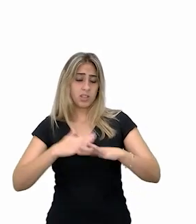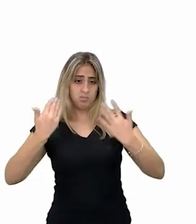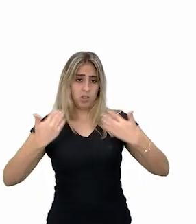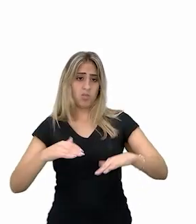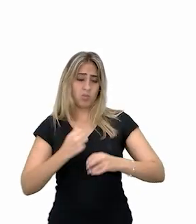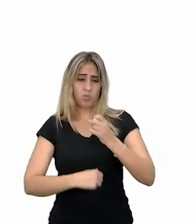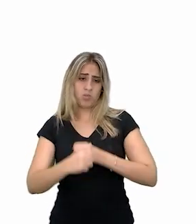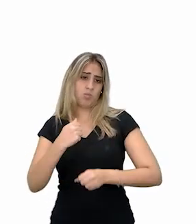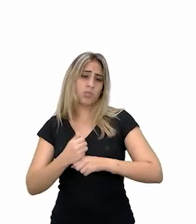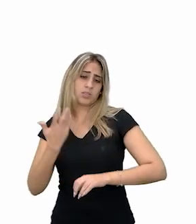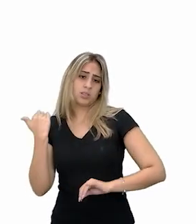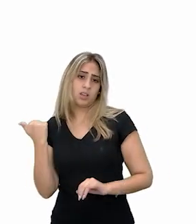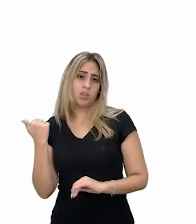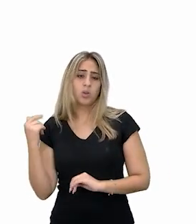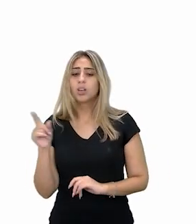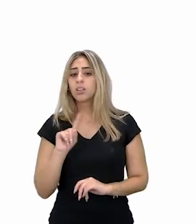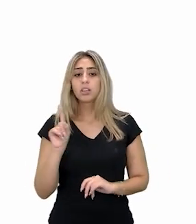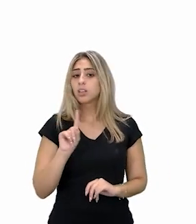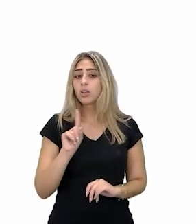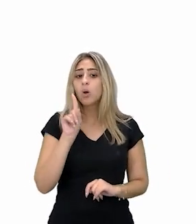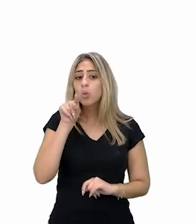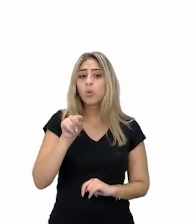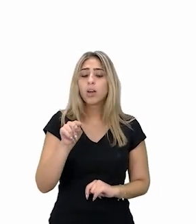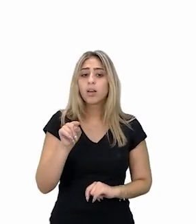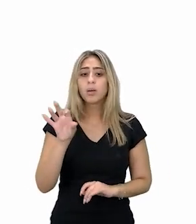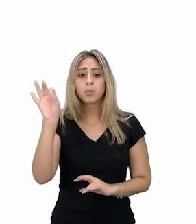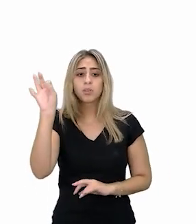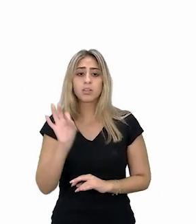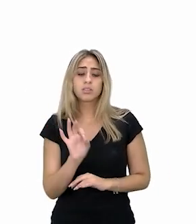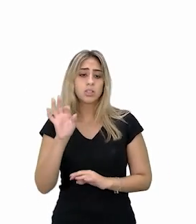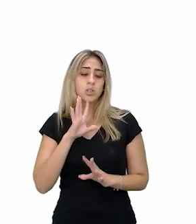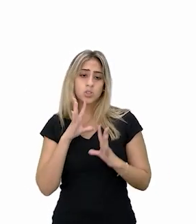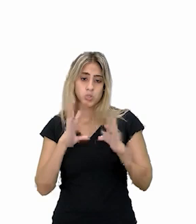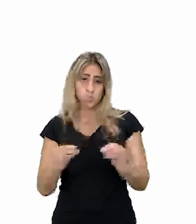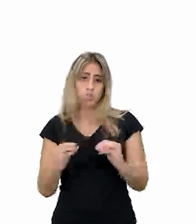o ano passado. Então, não é uma porcentagem